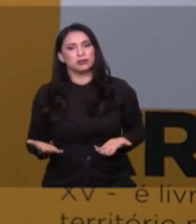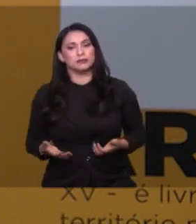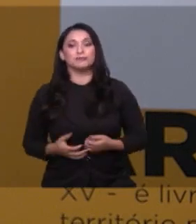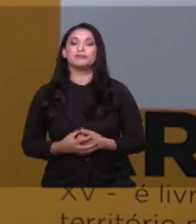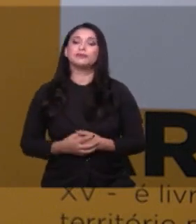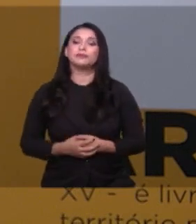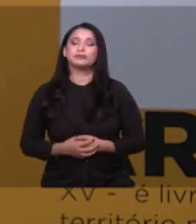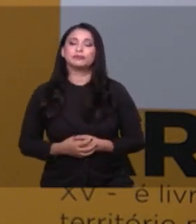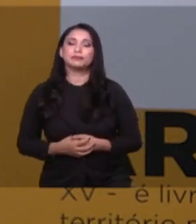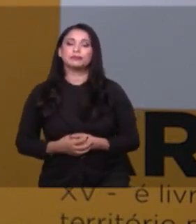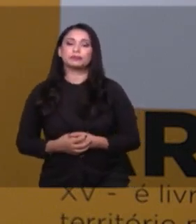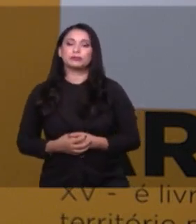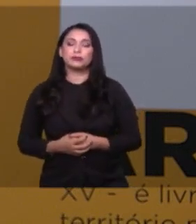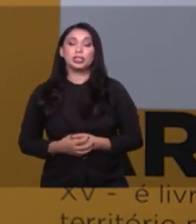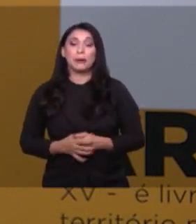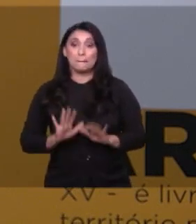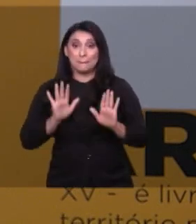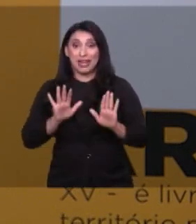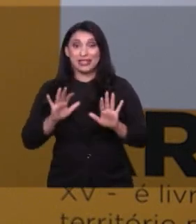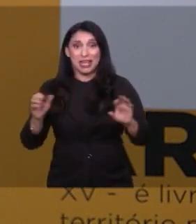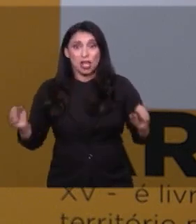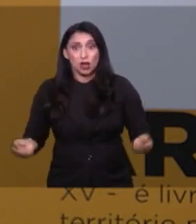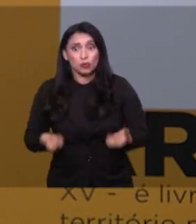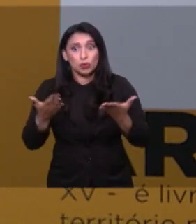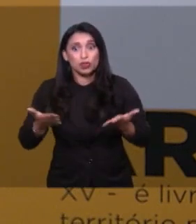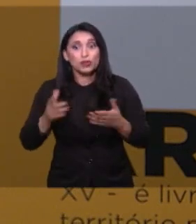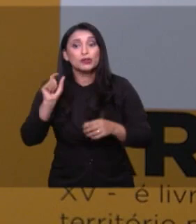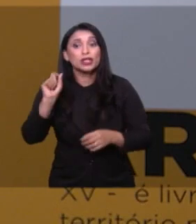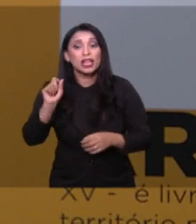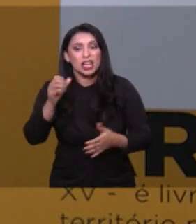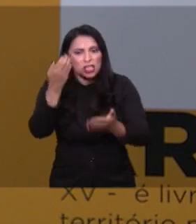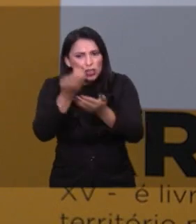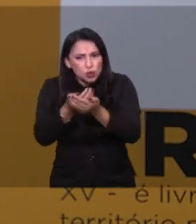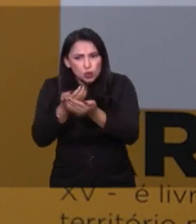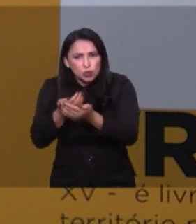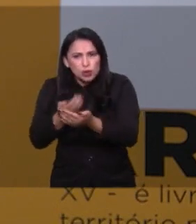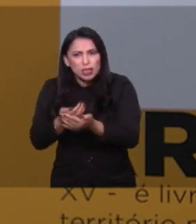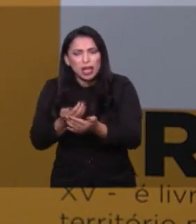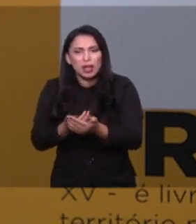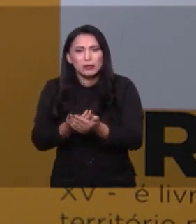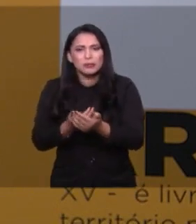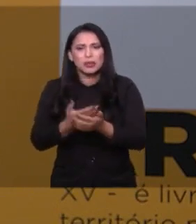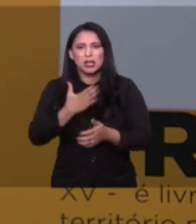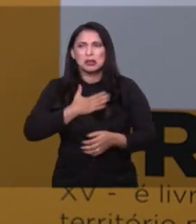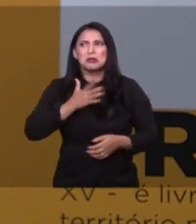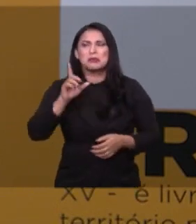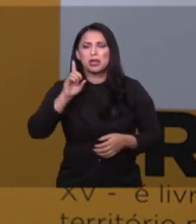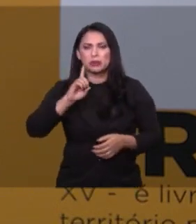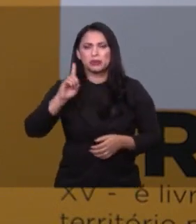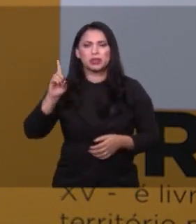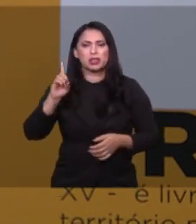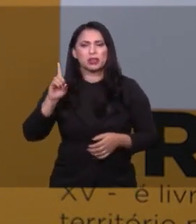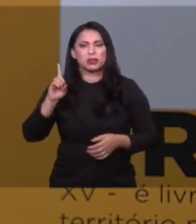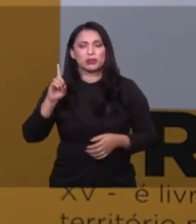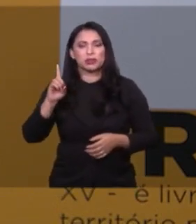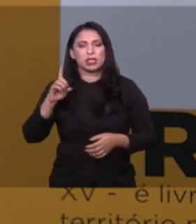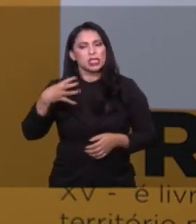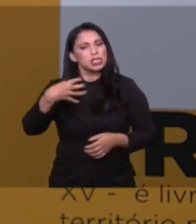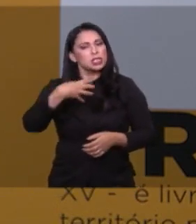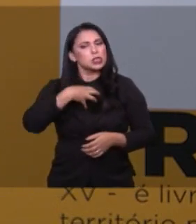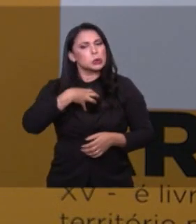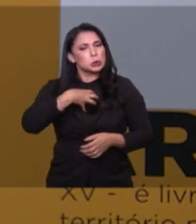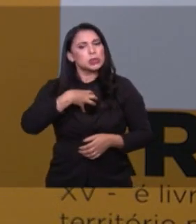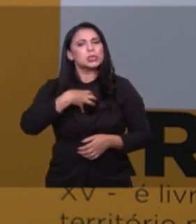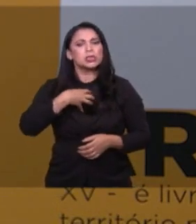que me motiva muito a estudar. E eu falei, meu Deus, isso que aconteceu comigo. Aí eu senti